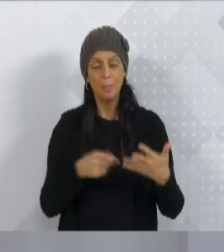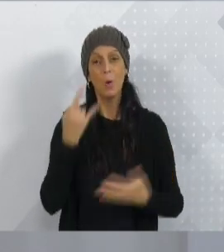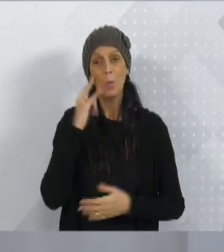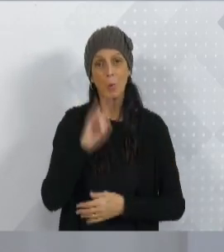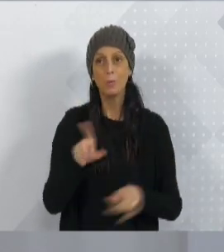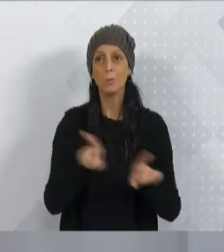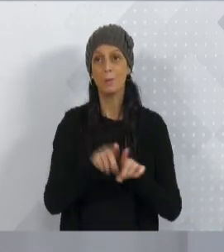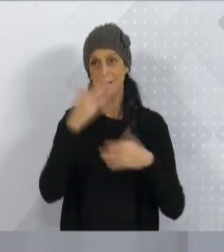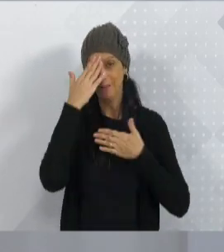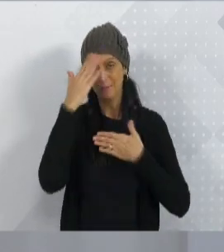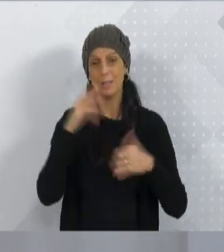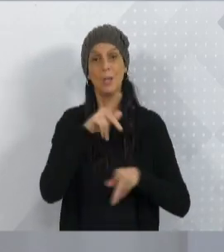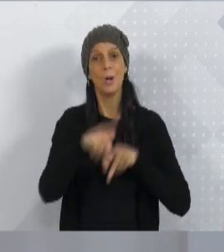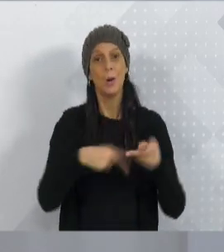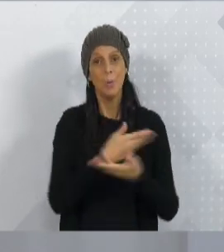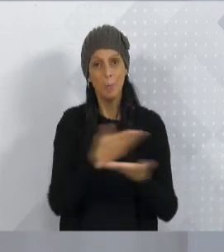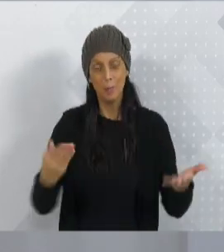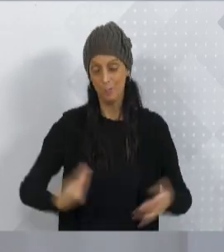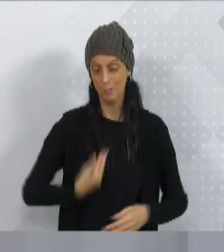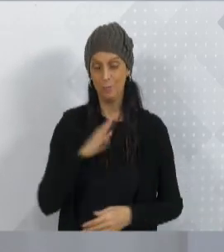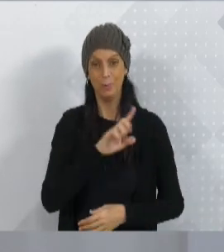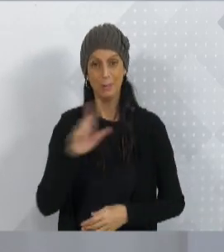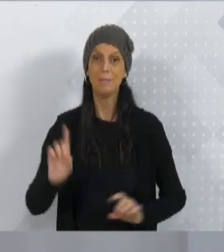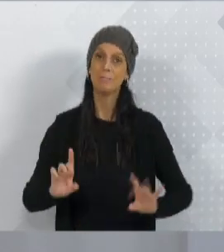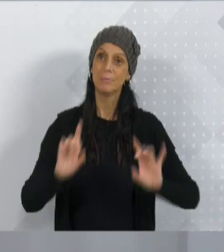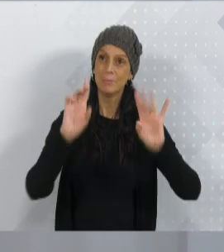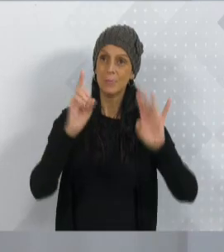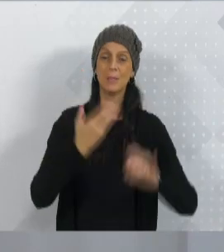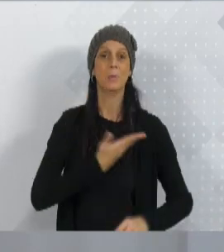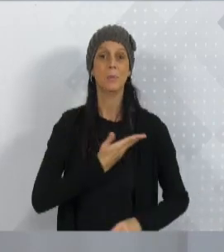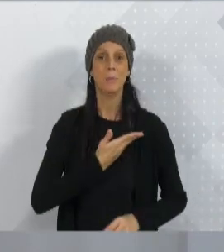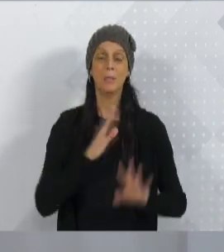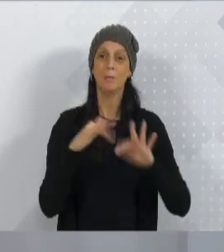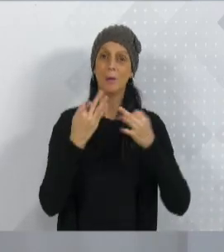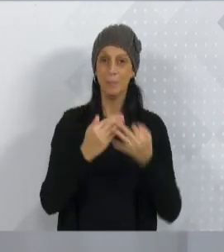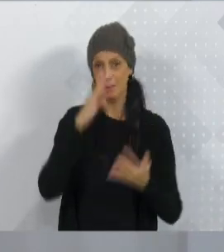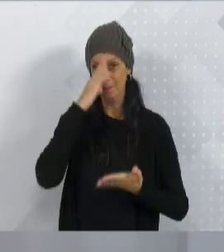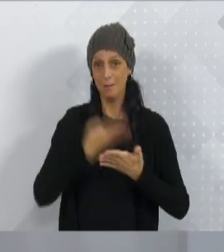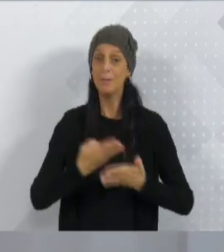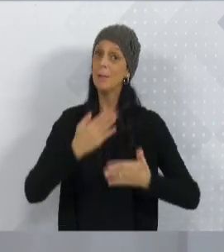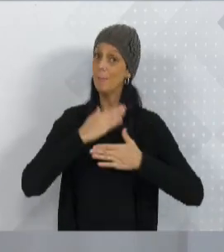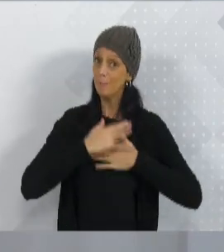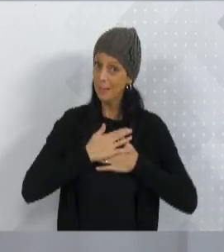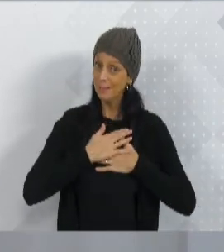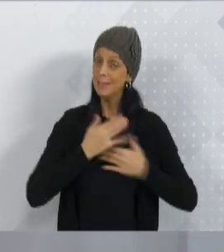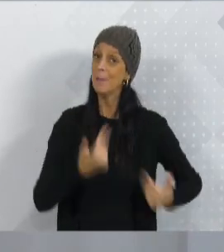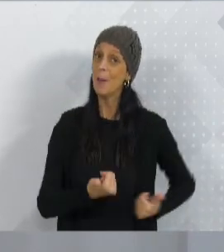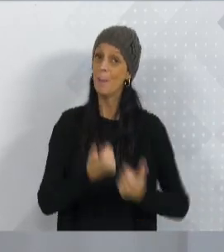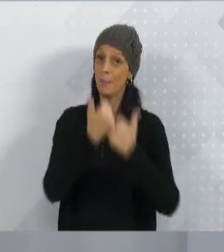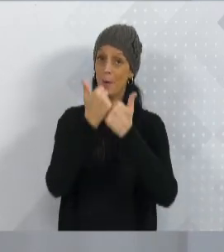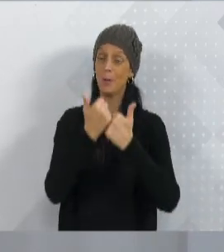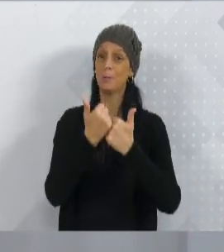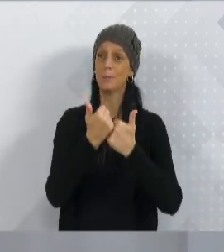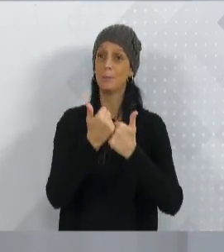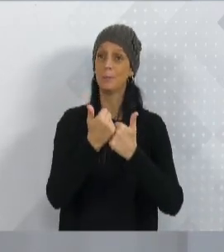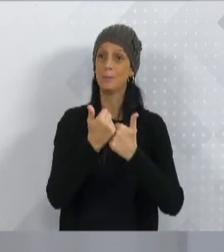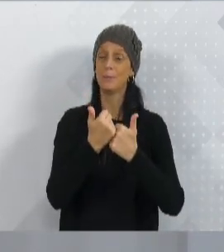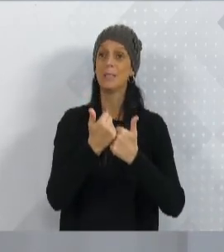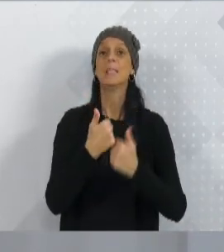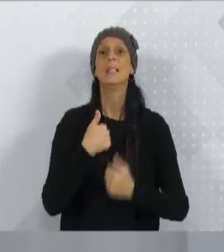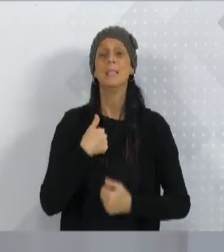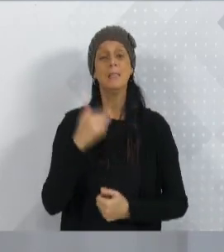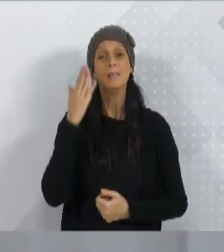importante é claro eu agradeço a população de Blumenau em especial aos meus amigos familiares que acreditam em mim me apoiam encontro no meu trabalho uma forma de